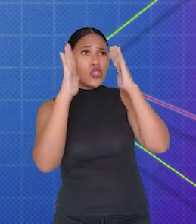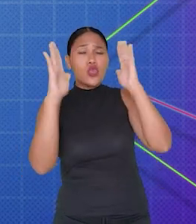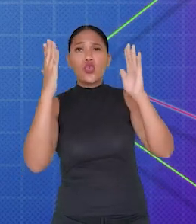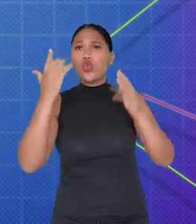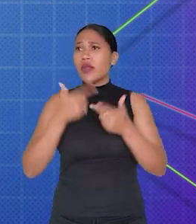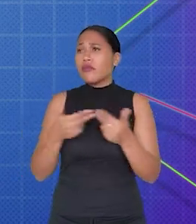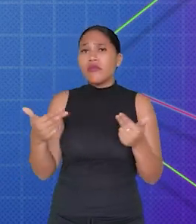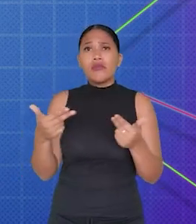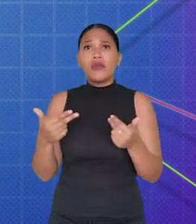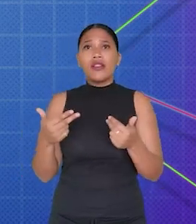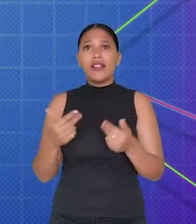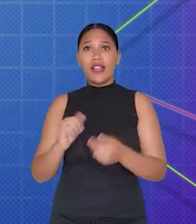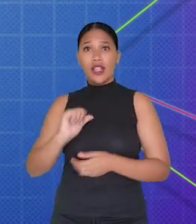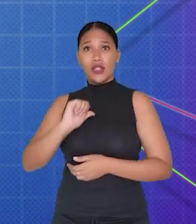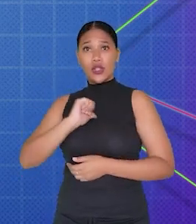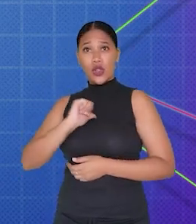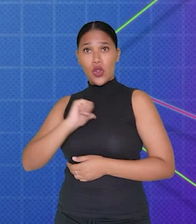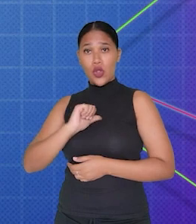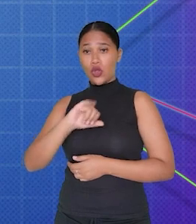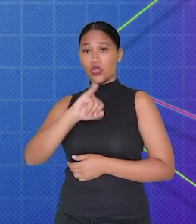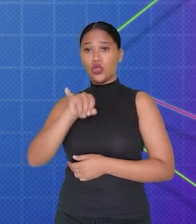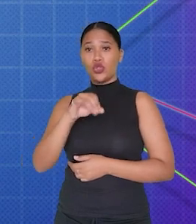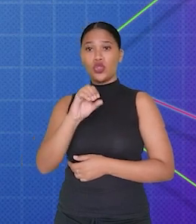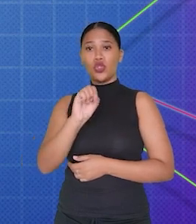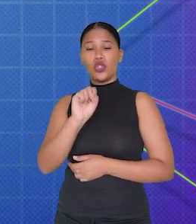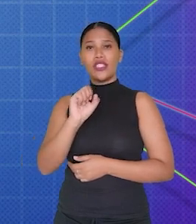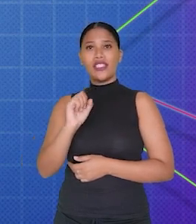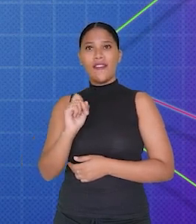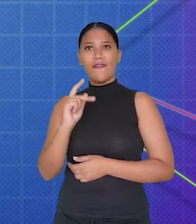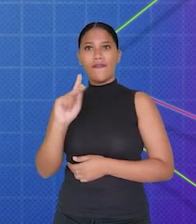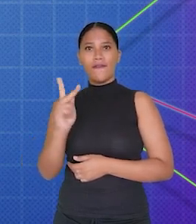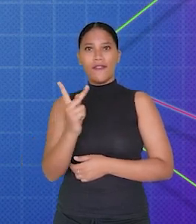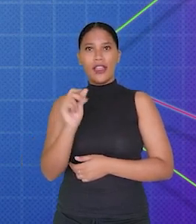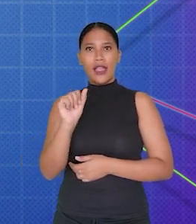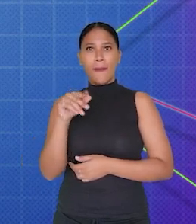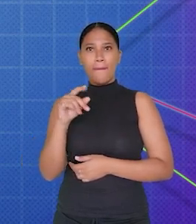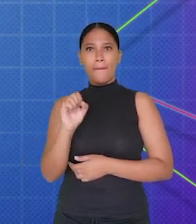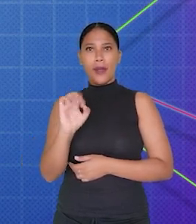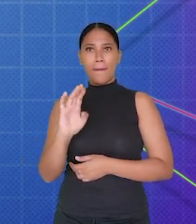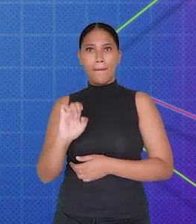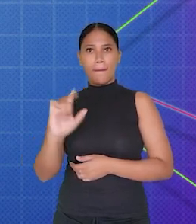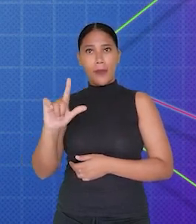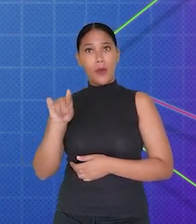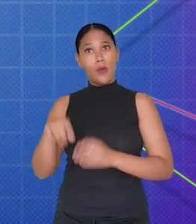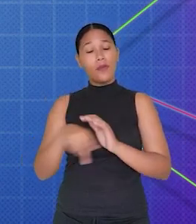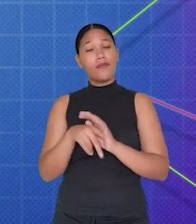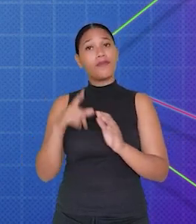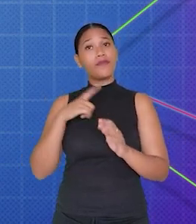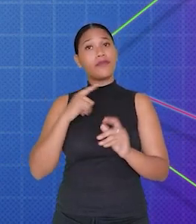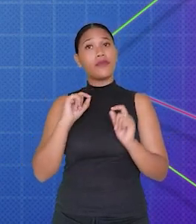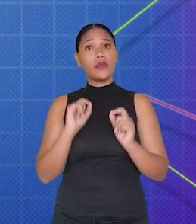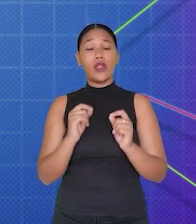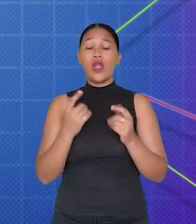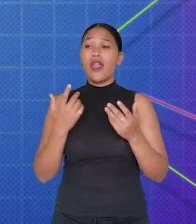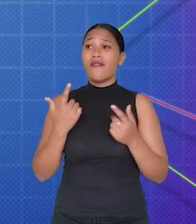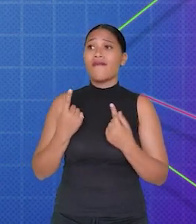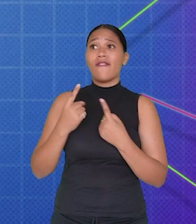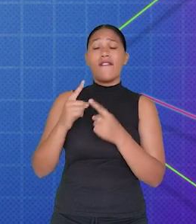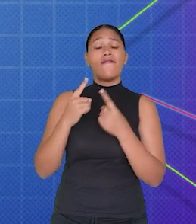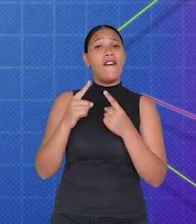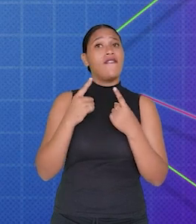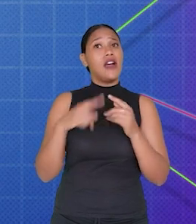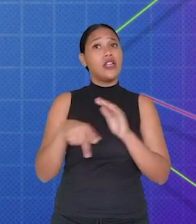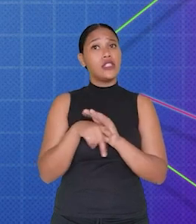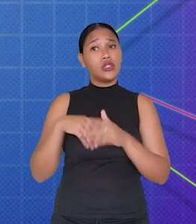e drama. Desenvolvido pelo antropólogo Joseph Campbell, o modelo explora as etapas comuns que a maioria dos heróis enfrenta